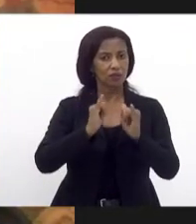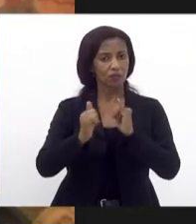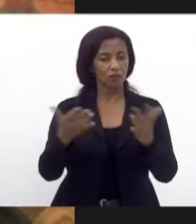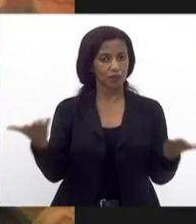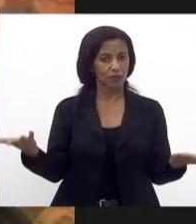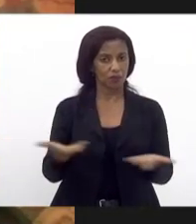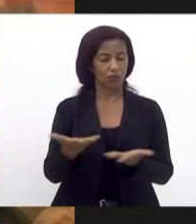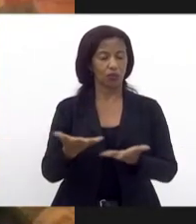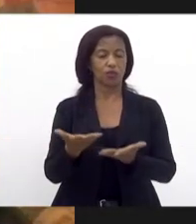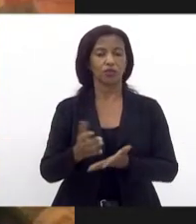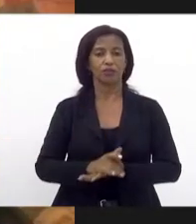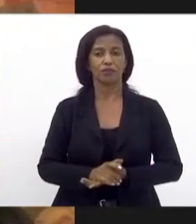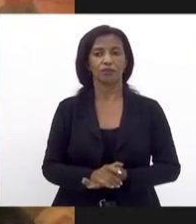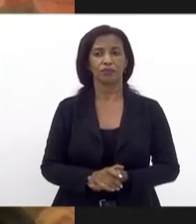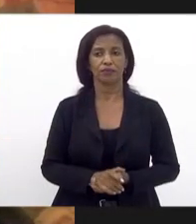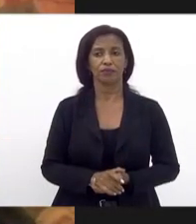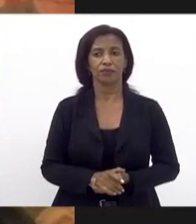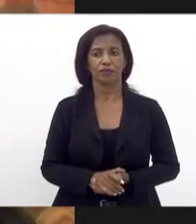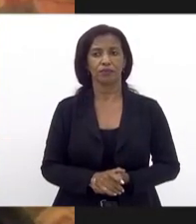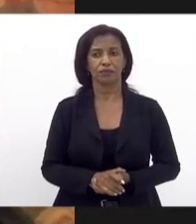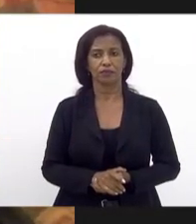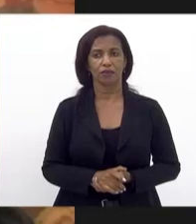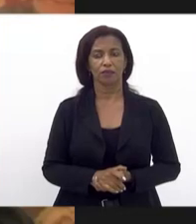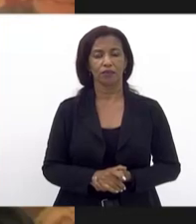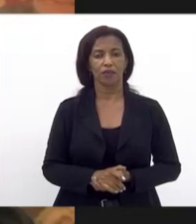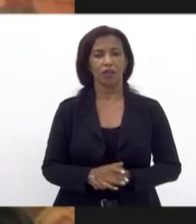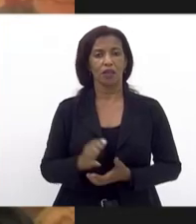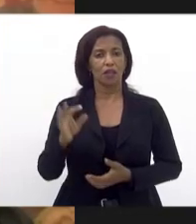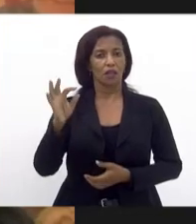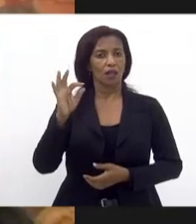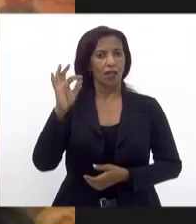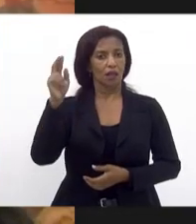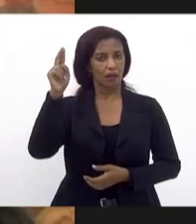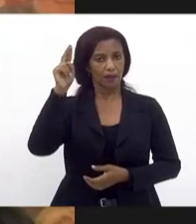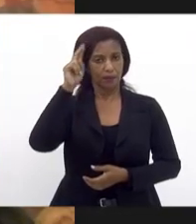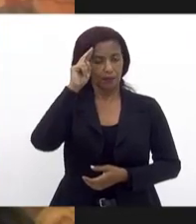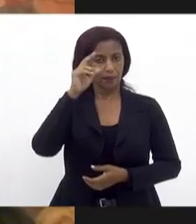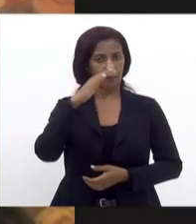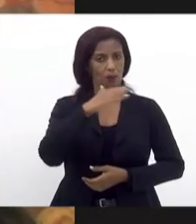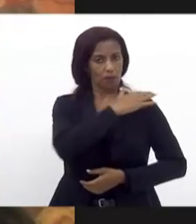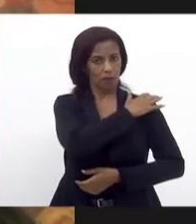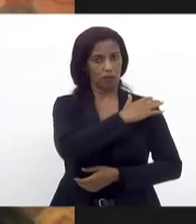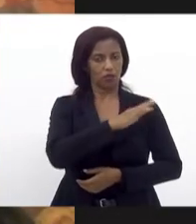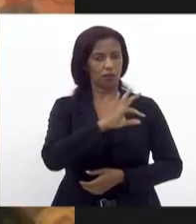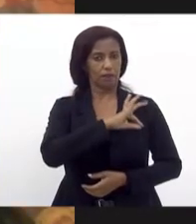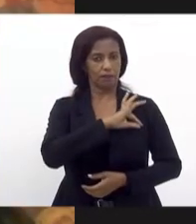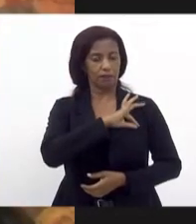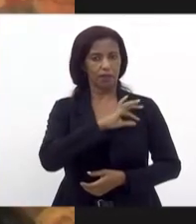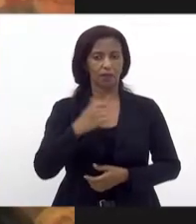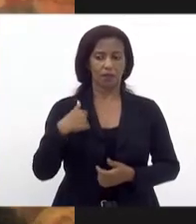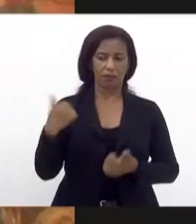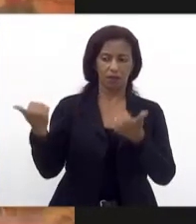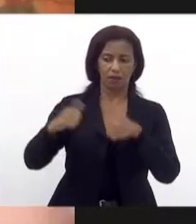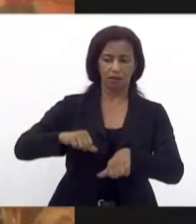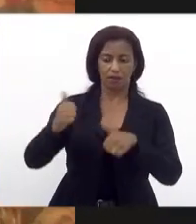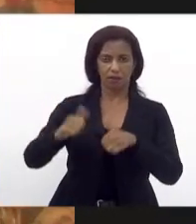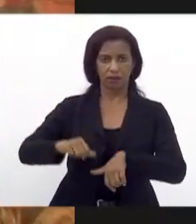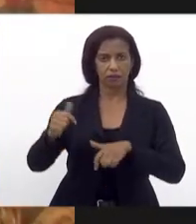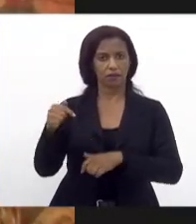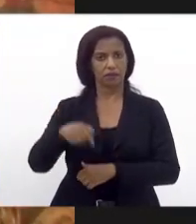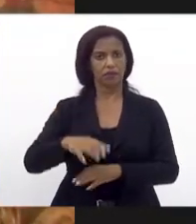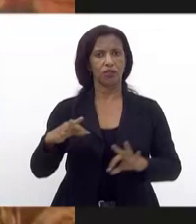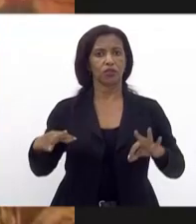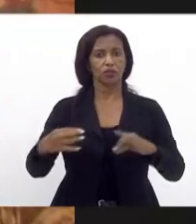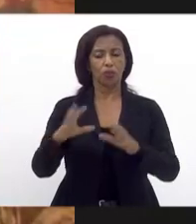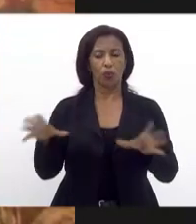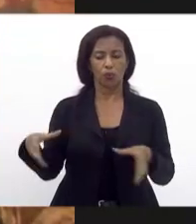dada a respeito do comandante da Polícia Militar, porque na minha avaliação aqui, de todo